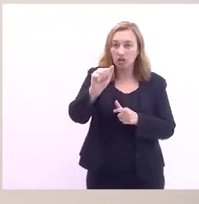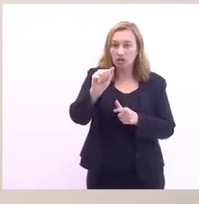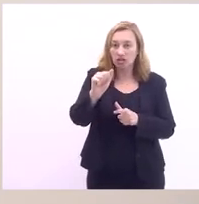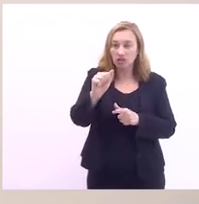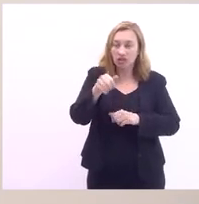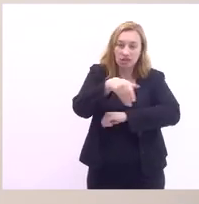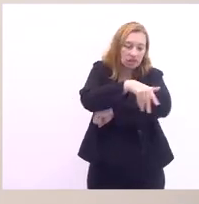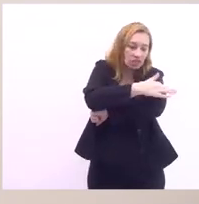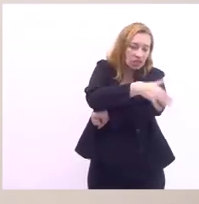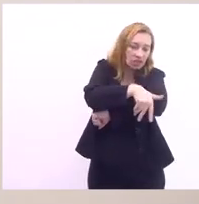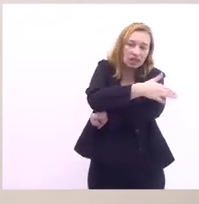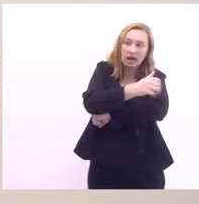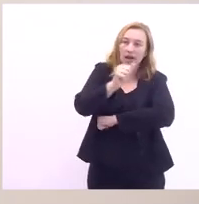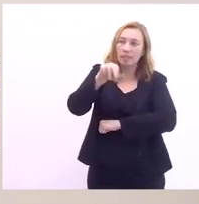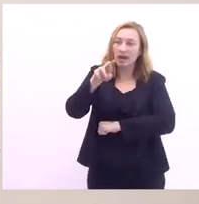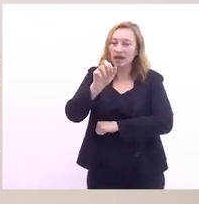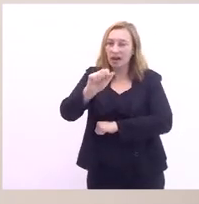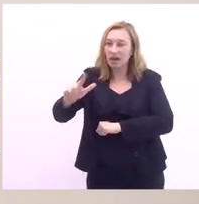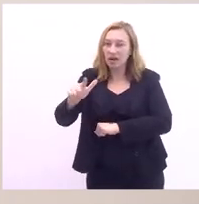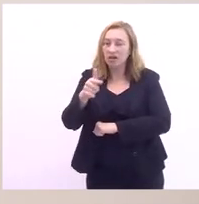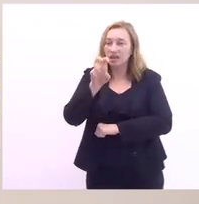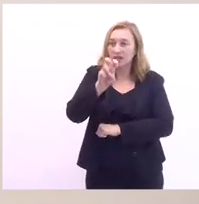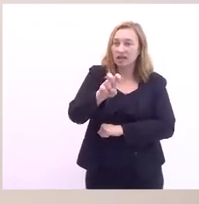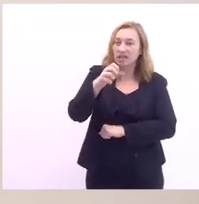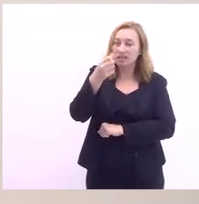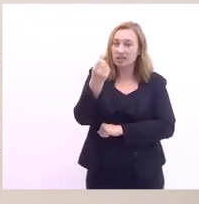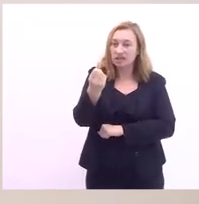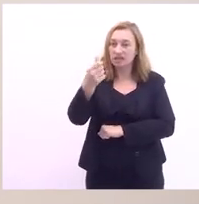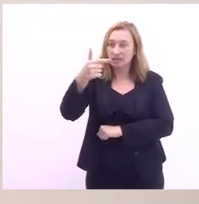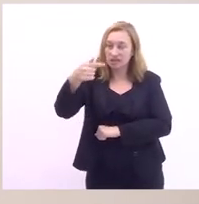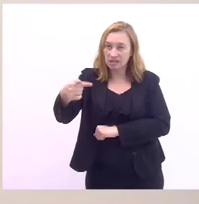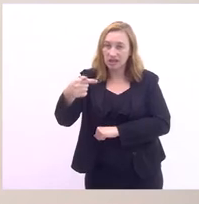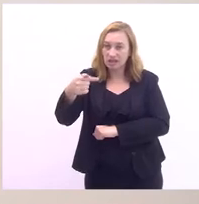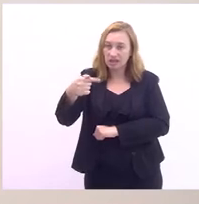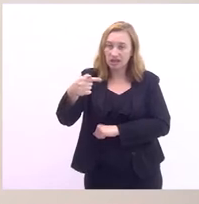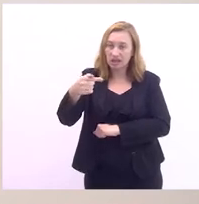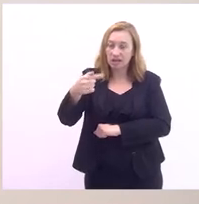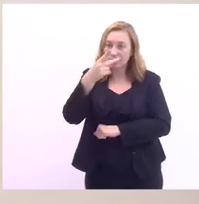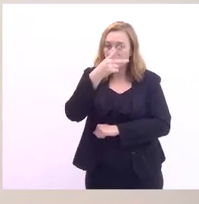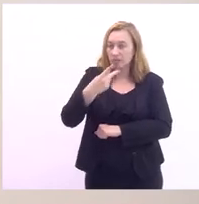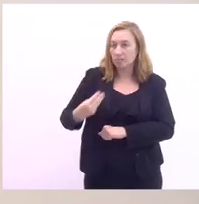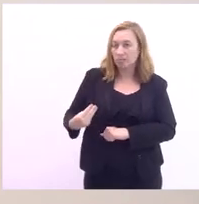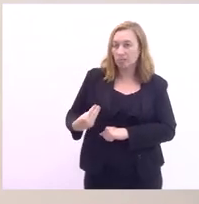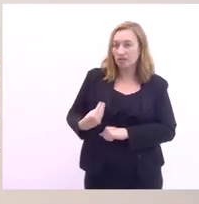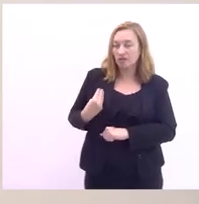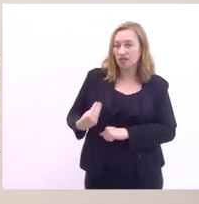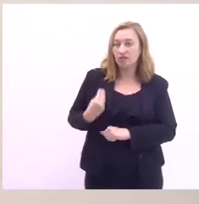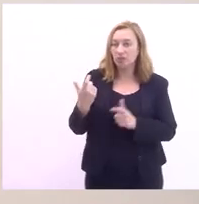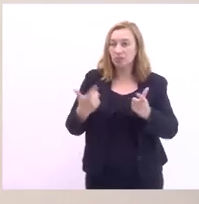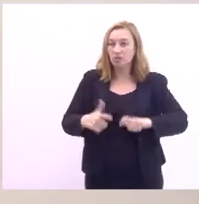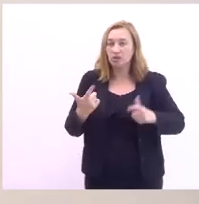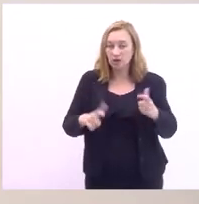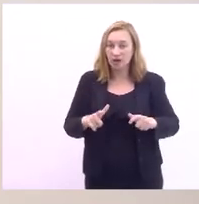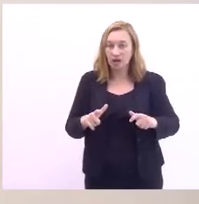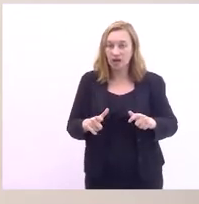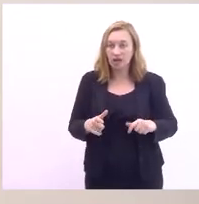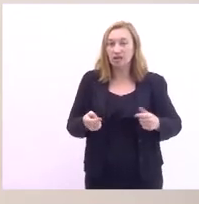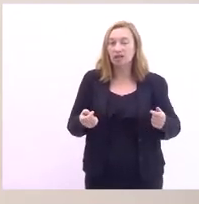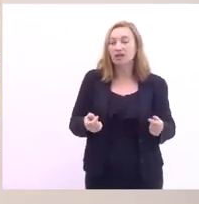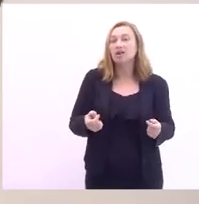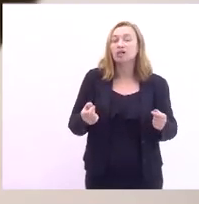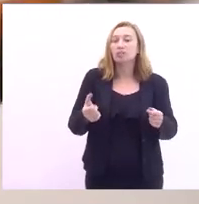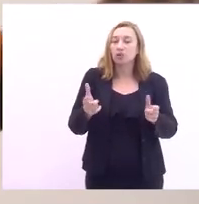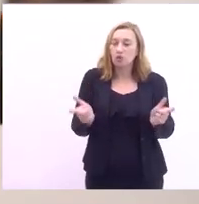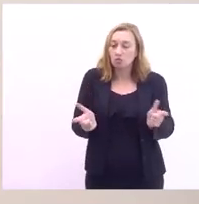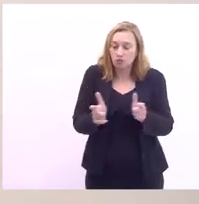Peixoto, 517 mil habitantes para ser atendido numa loja de 100 metros quadrados. Essa é a realidade. Uma cidade que